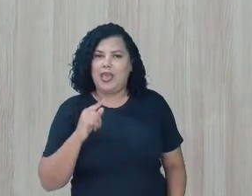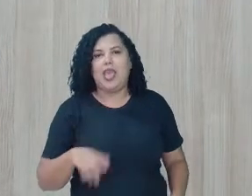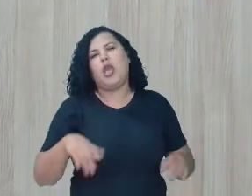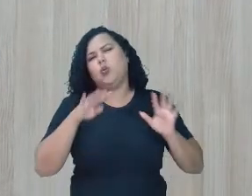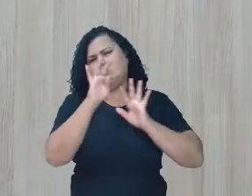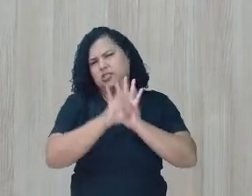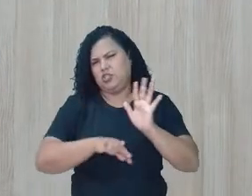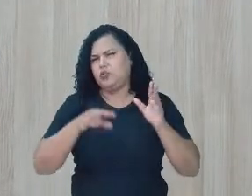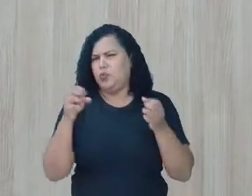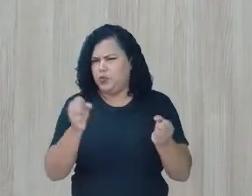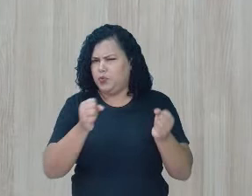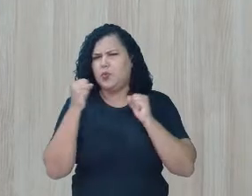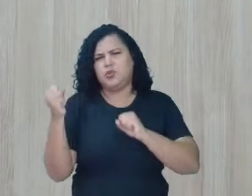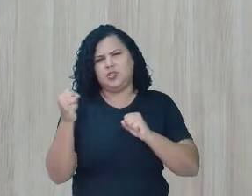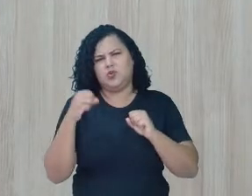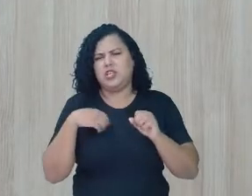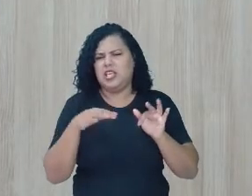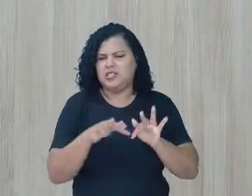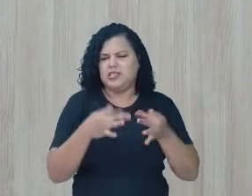muito simples, que parece